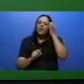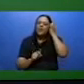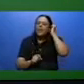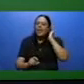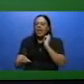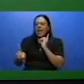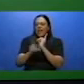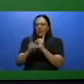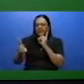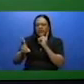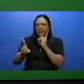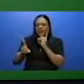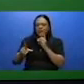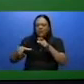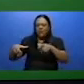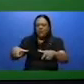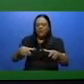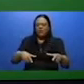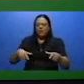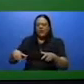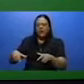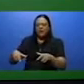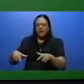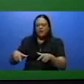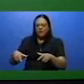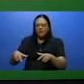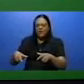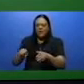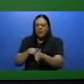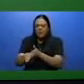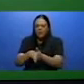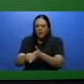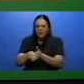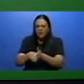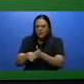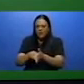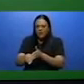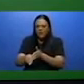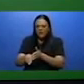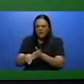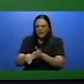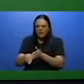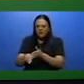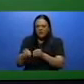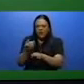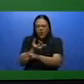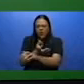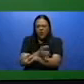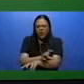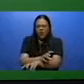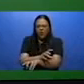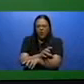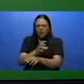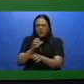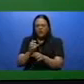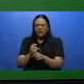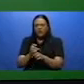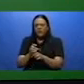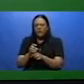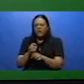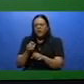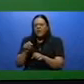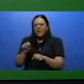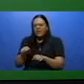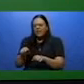lembra que a gente estudou sítio arqueológico? A gente fez até algumas simulações disso, né? Permitem saber que as